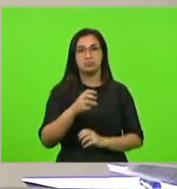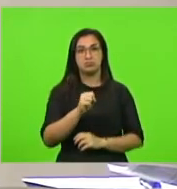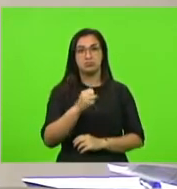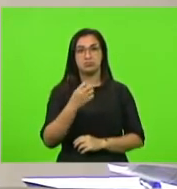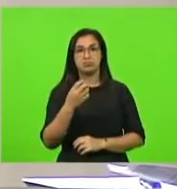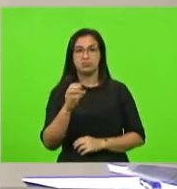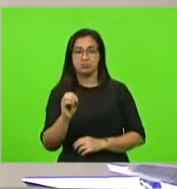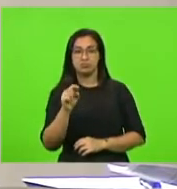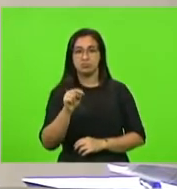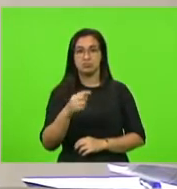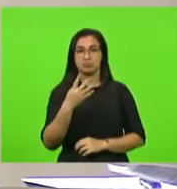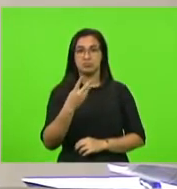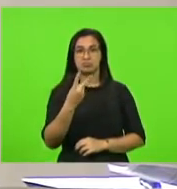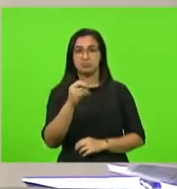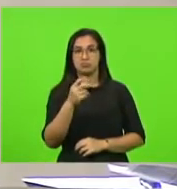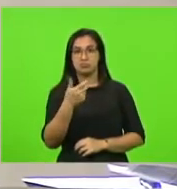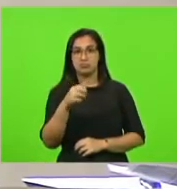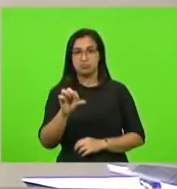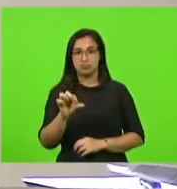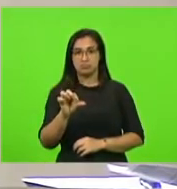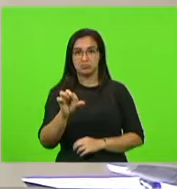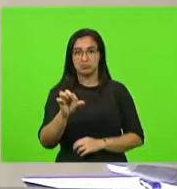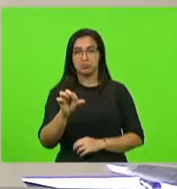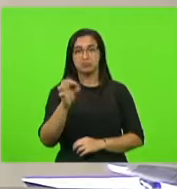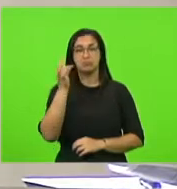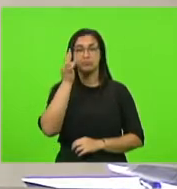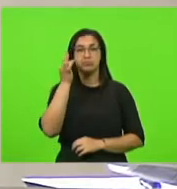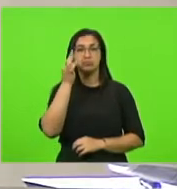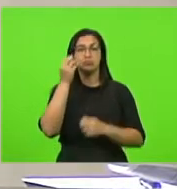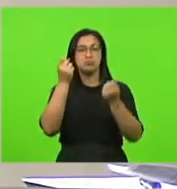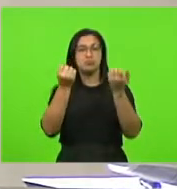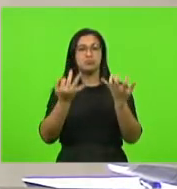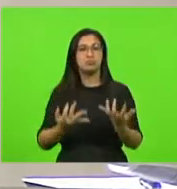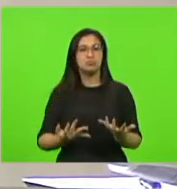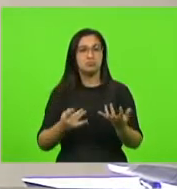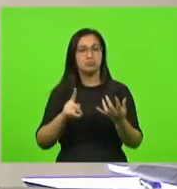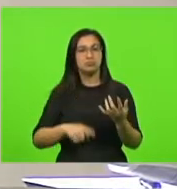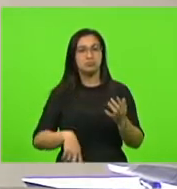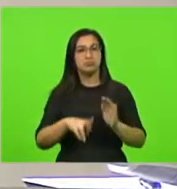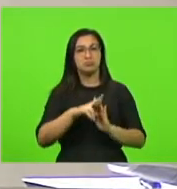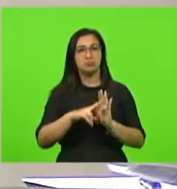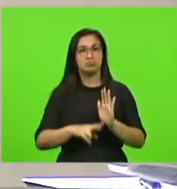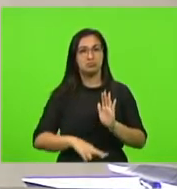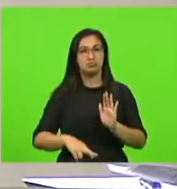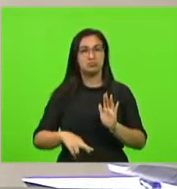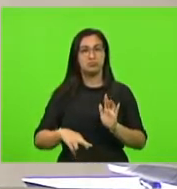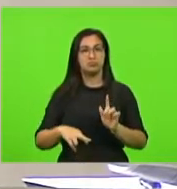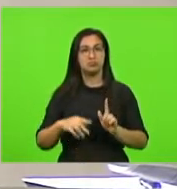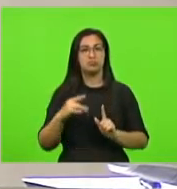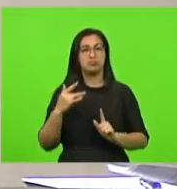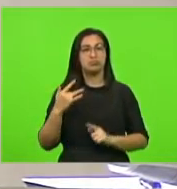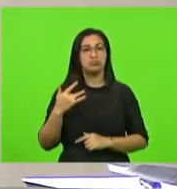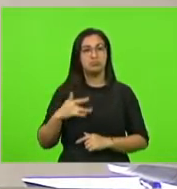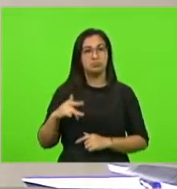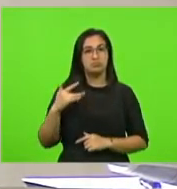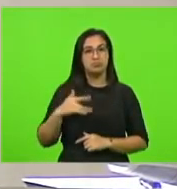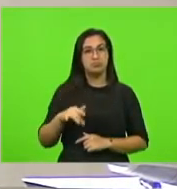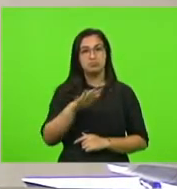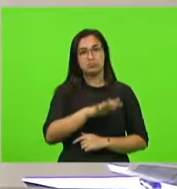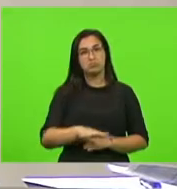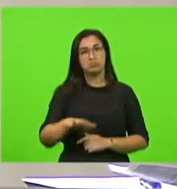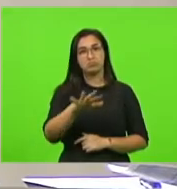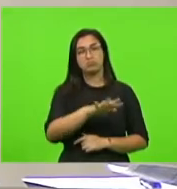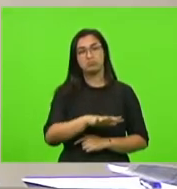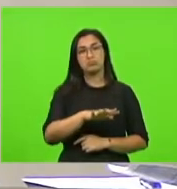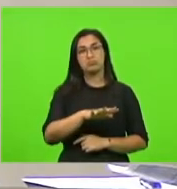de 2019, autor deputado Fernando Krelin, que dispõe sobre o relatório de vitimização dos encarregados da aplicação